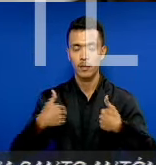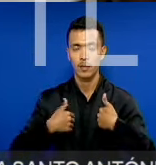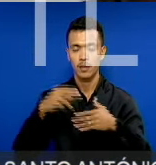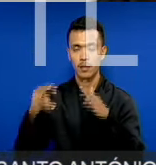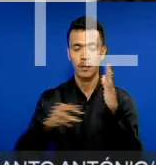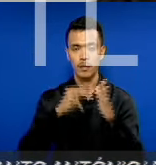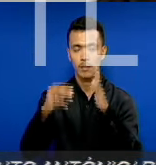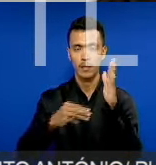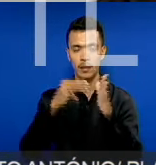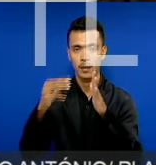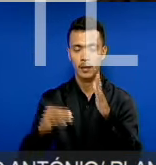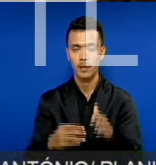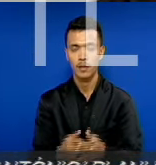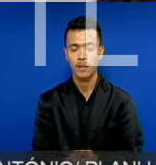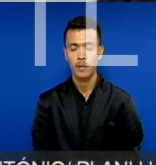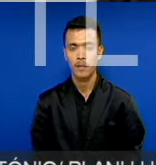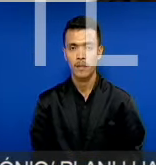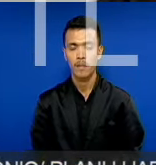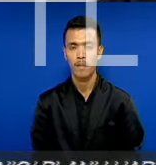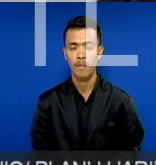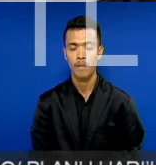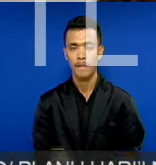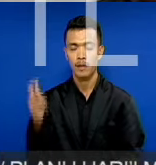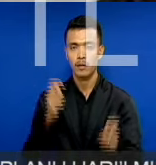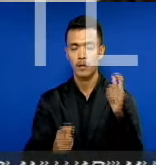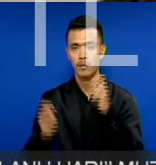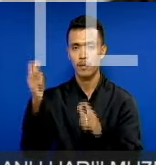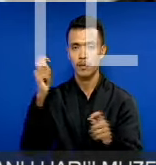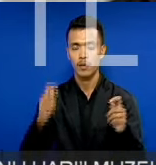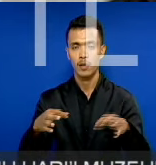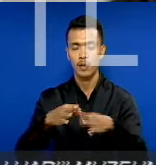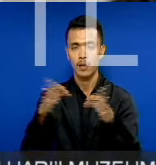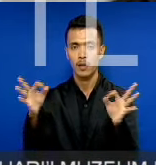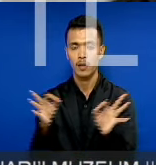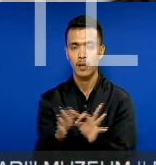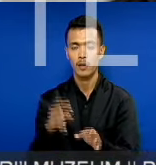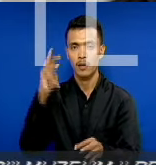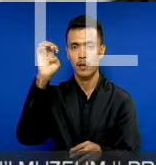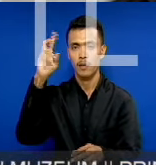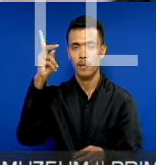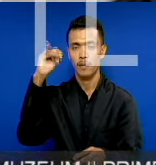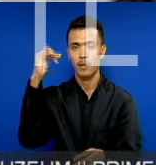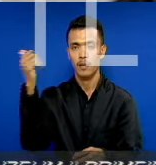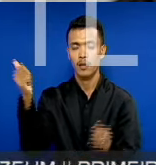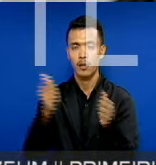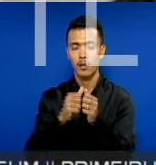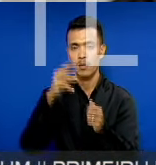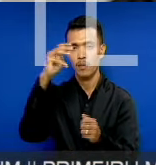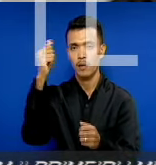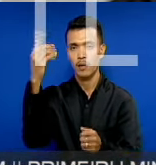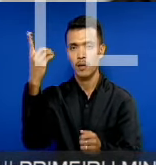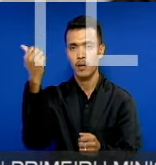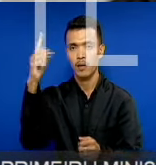lembro ona maka diang katak ini titulo diang katak tuna recurso anula indulto Emilio Pires e Madalena.